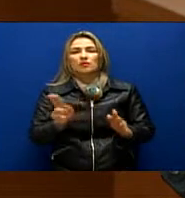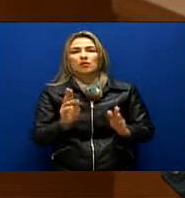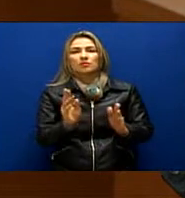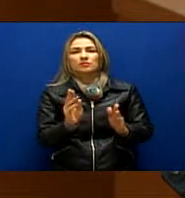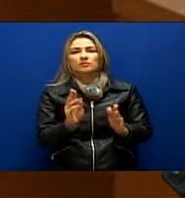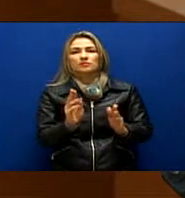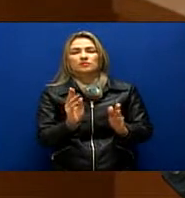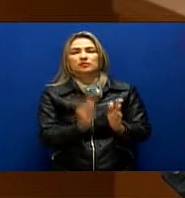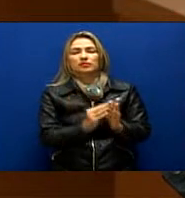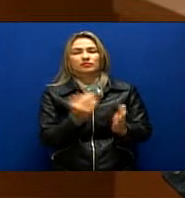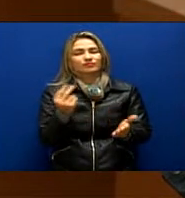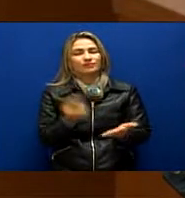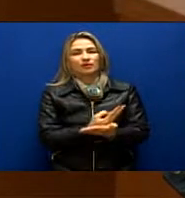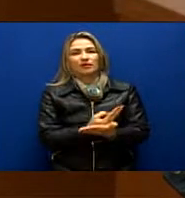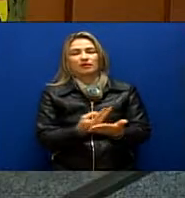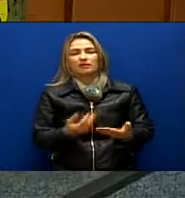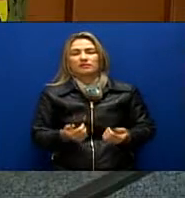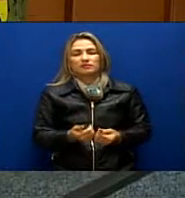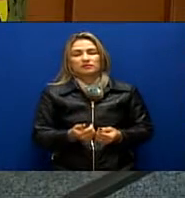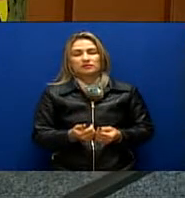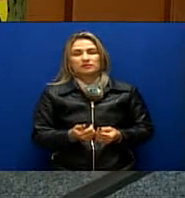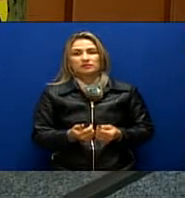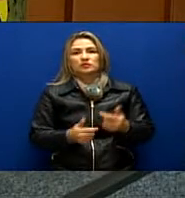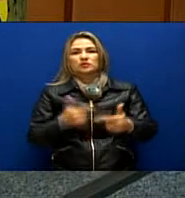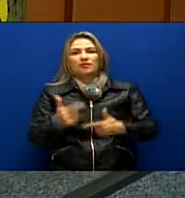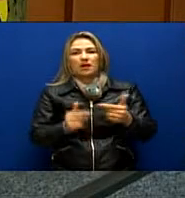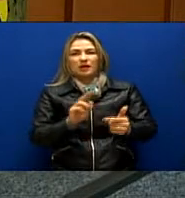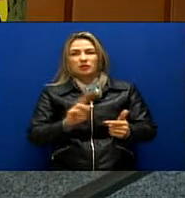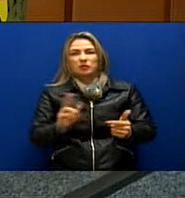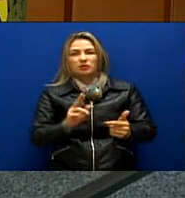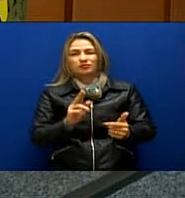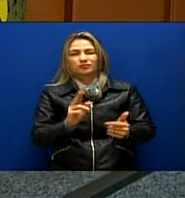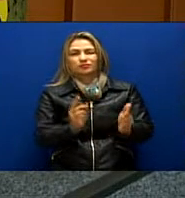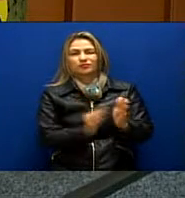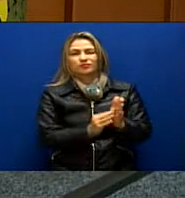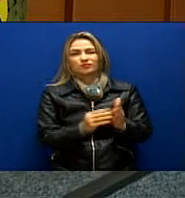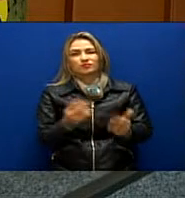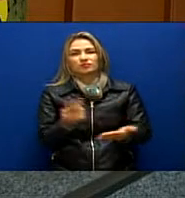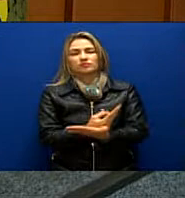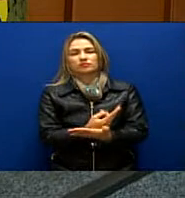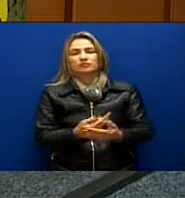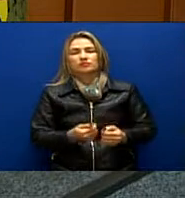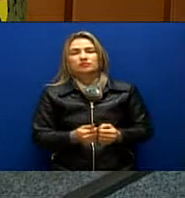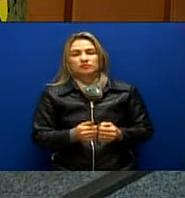É. Infelizmente veio tentando corrigir e o problema